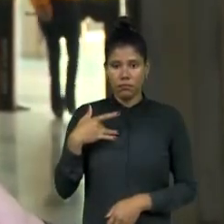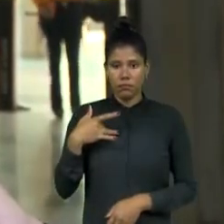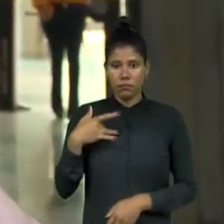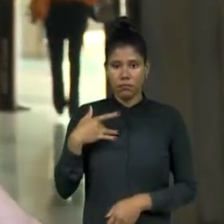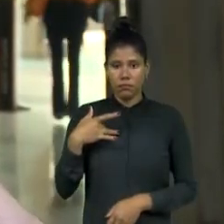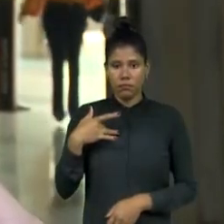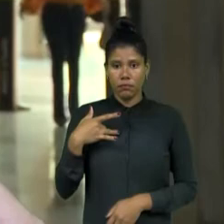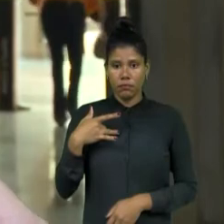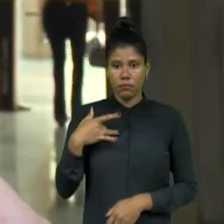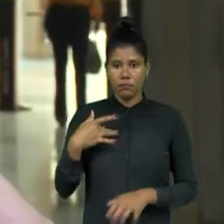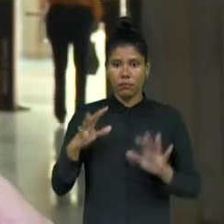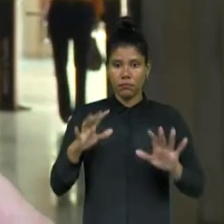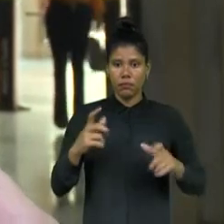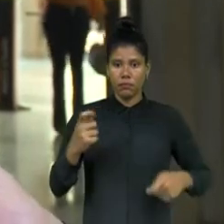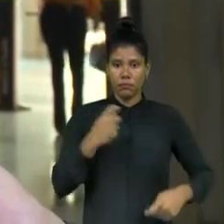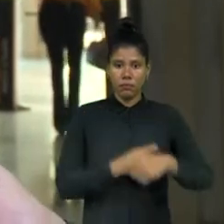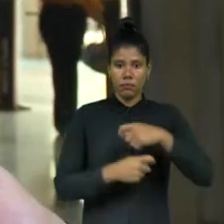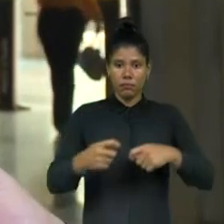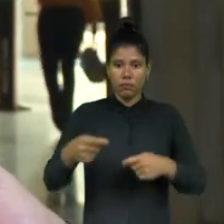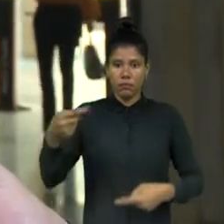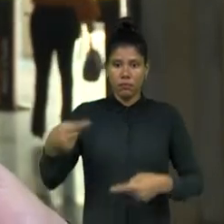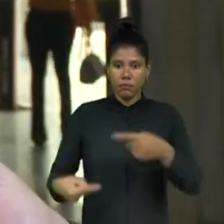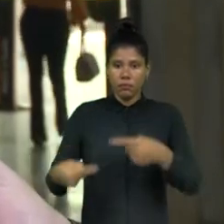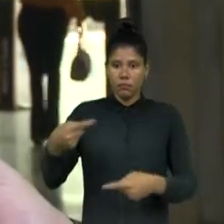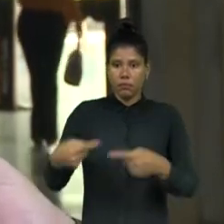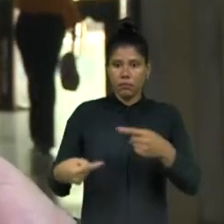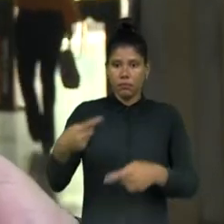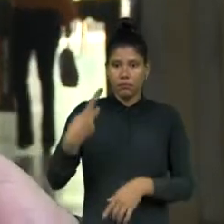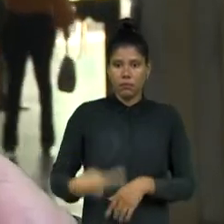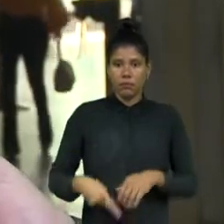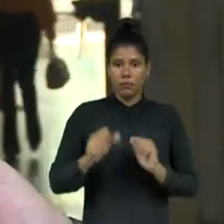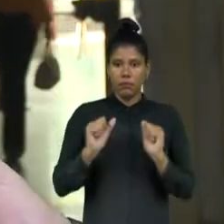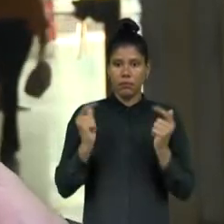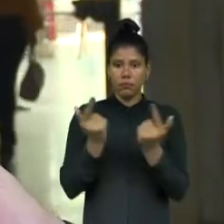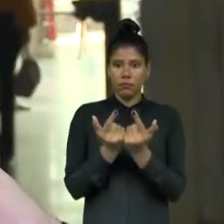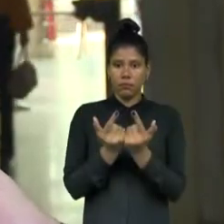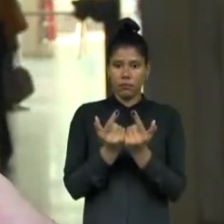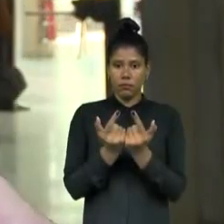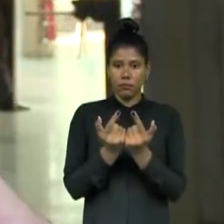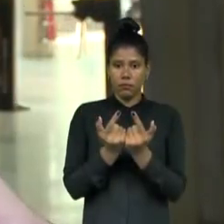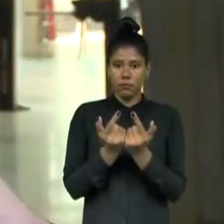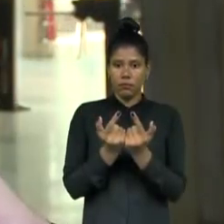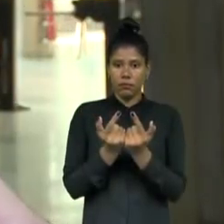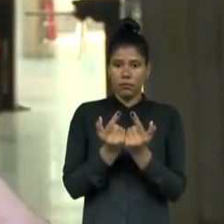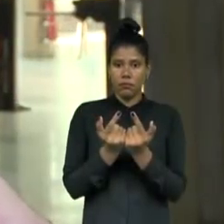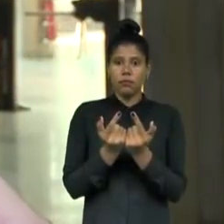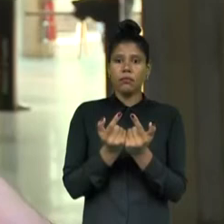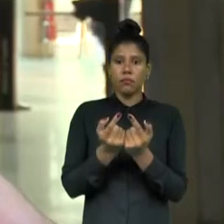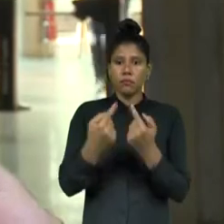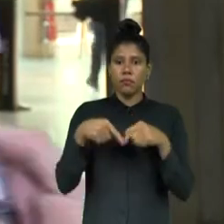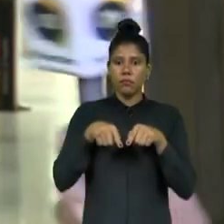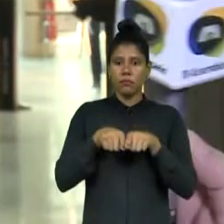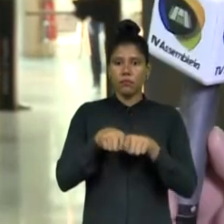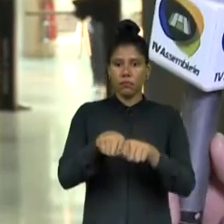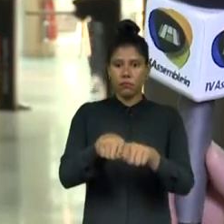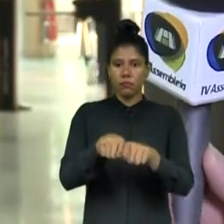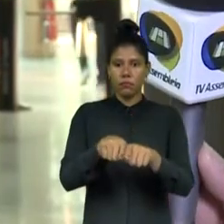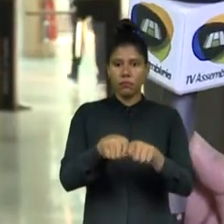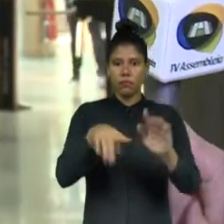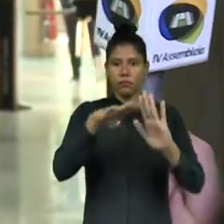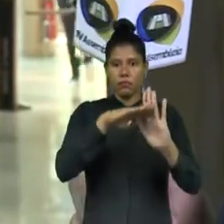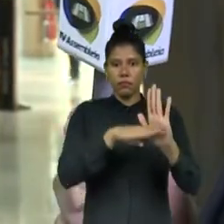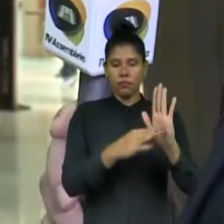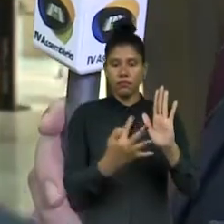mais econômica e política do país, mas cabe à Assembleia Legislativa seguir os ditames que a norma federal estabelece.